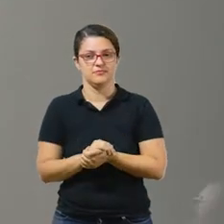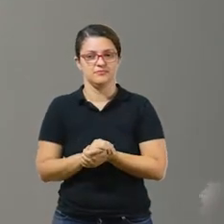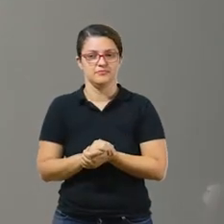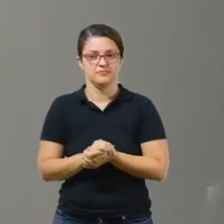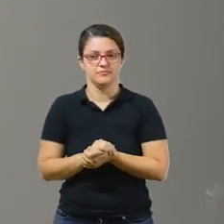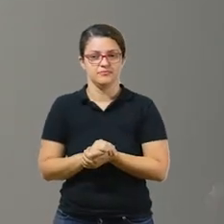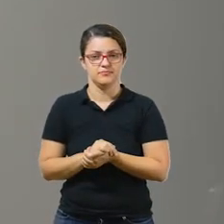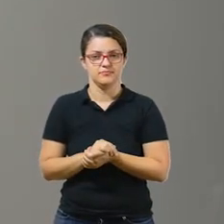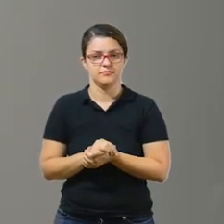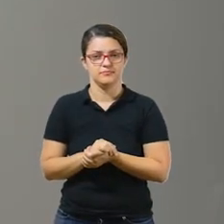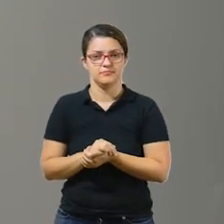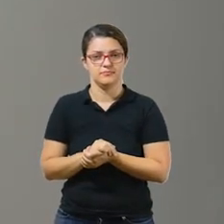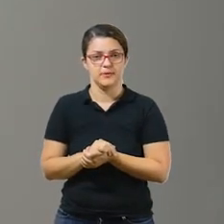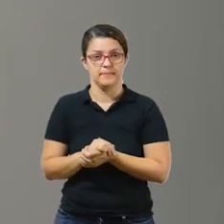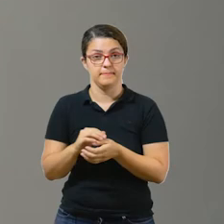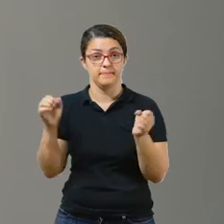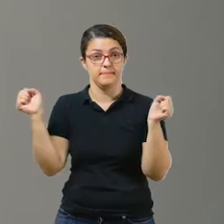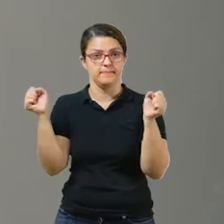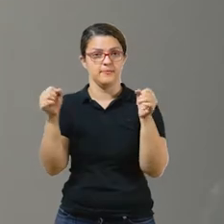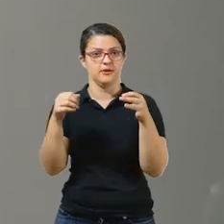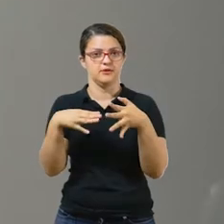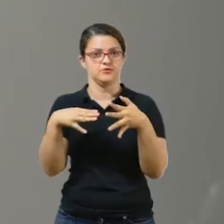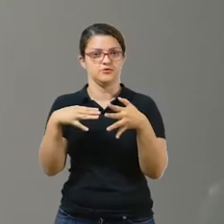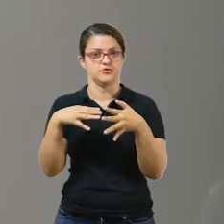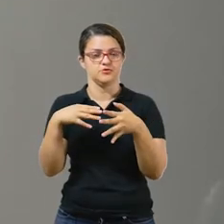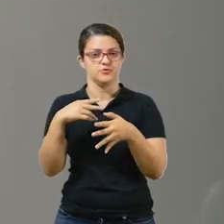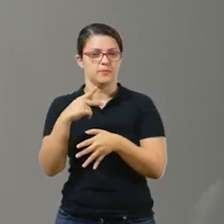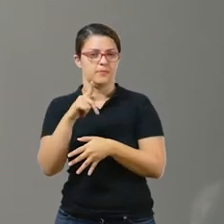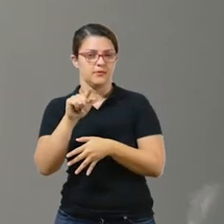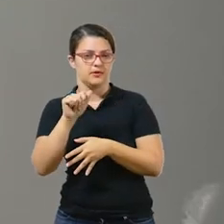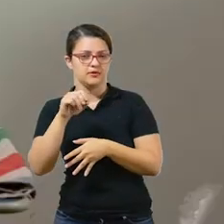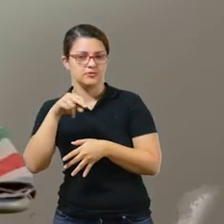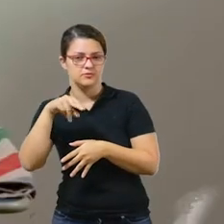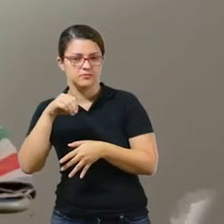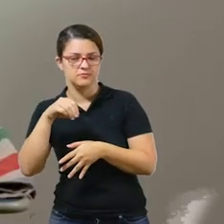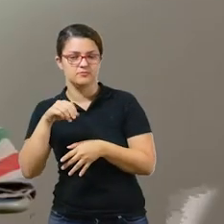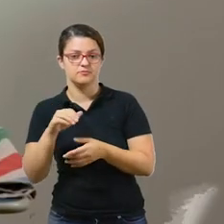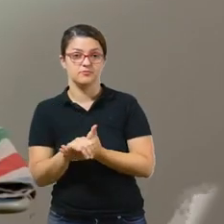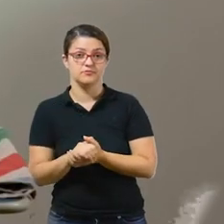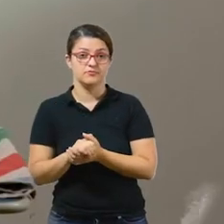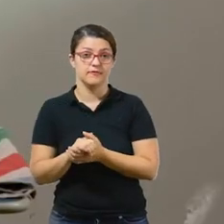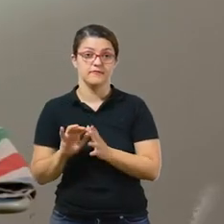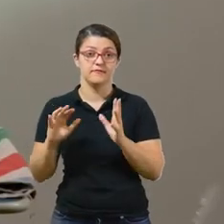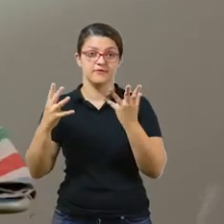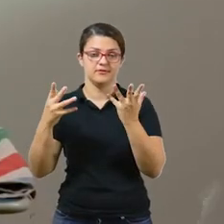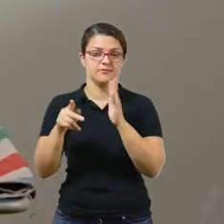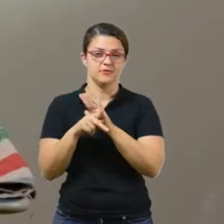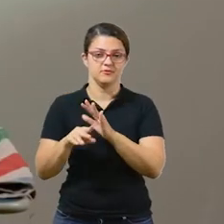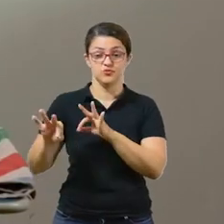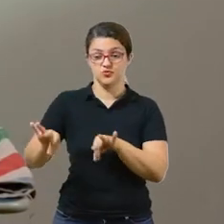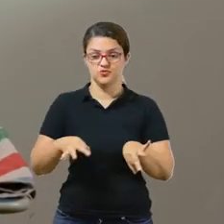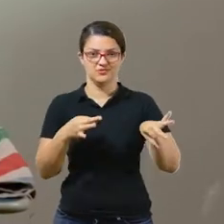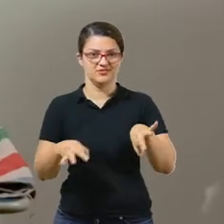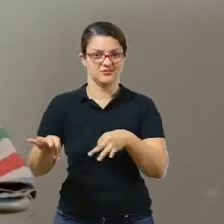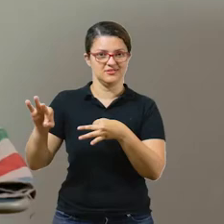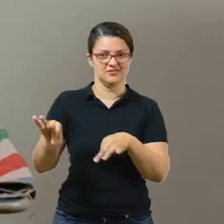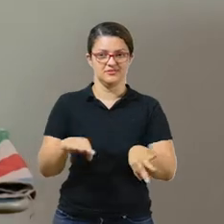Pano Mágico e a Quadrilha Maluca, no caso, Festa Junina. Tudo bem? Você vai precisar de alguns materiais bem simples,